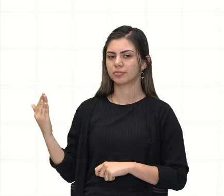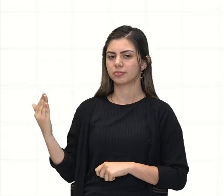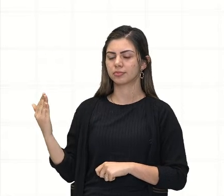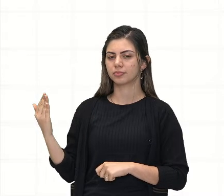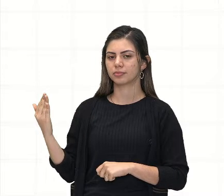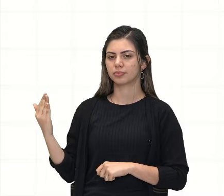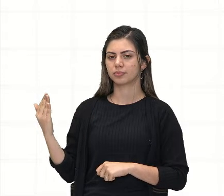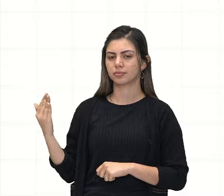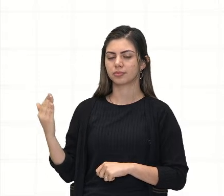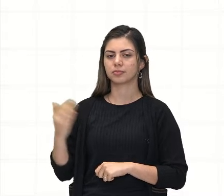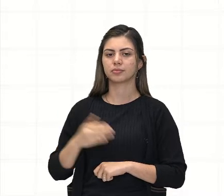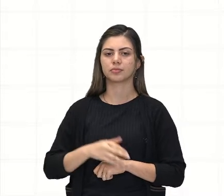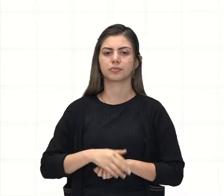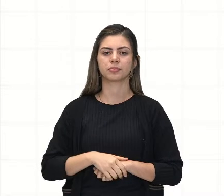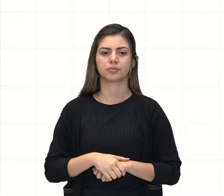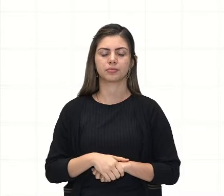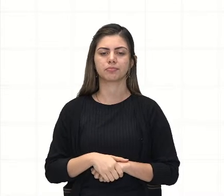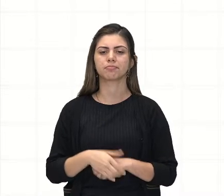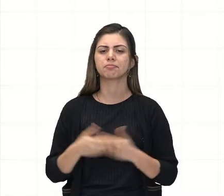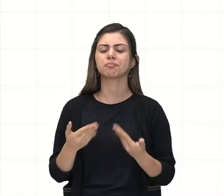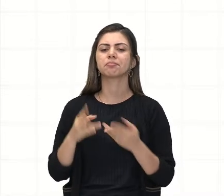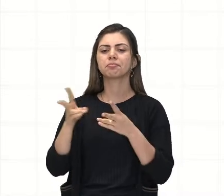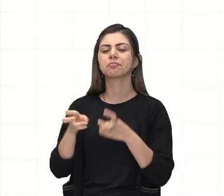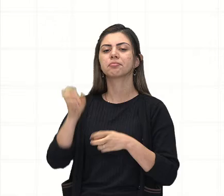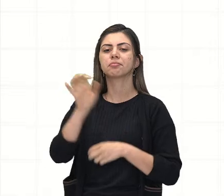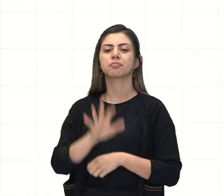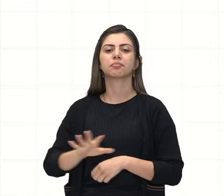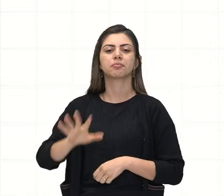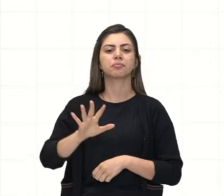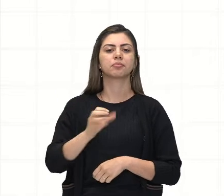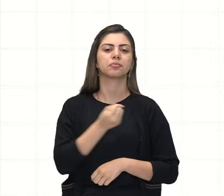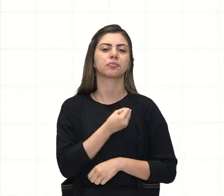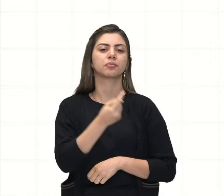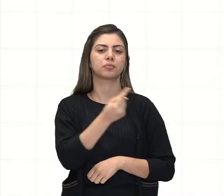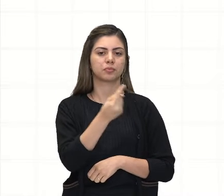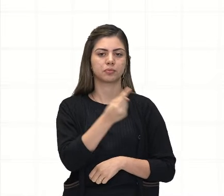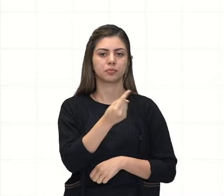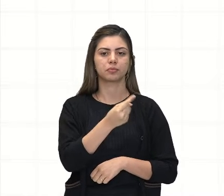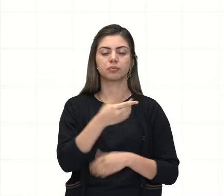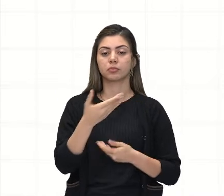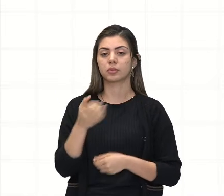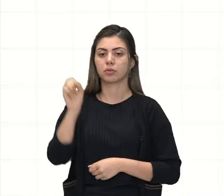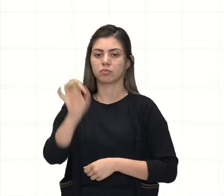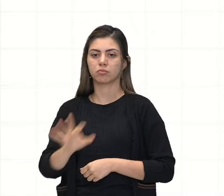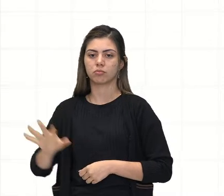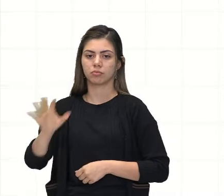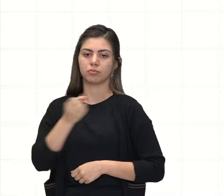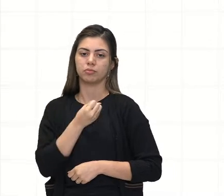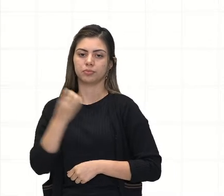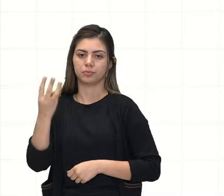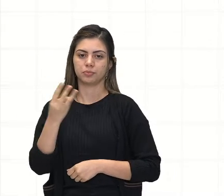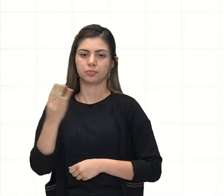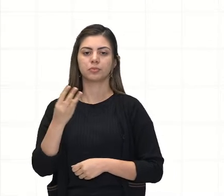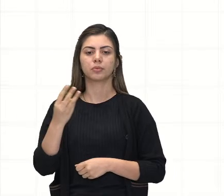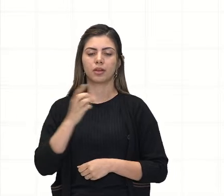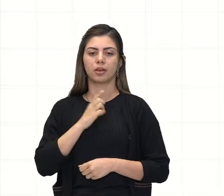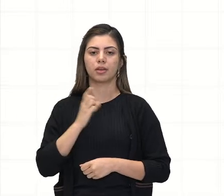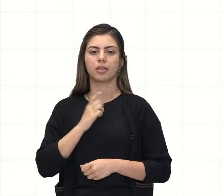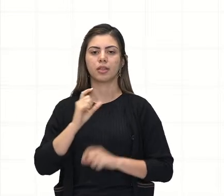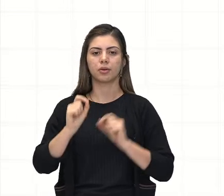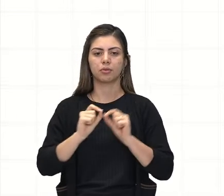nossas figuras. Então, observe a figura 1 e observá-la com a figura 3, ambas desenhadas na